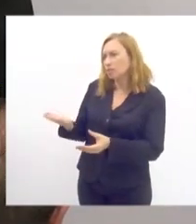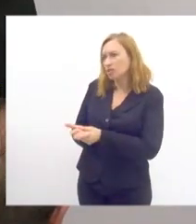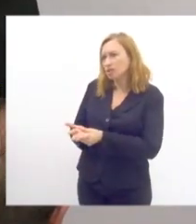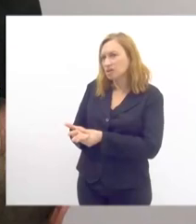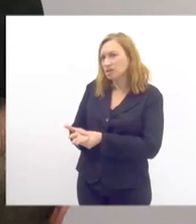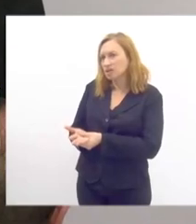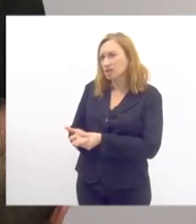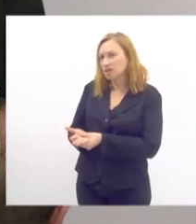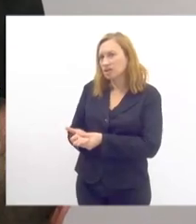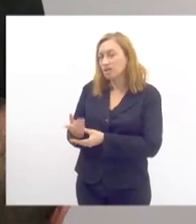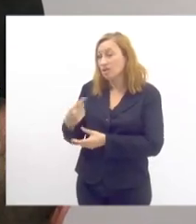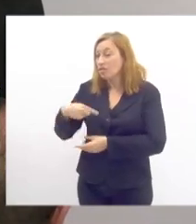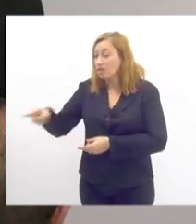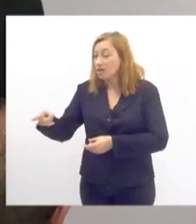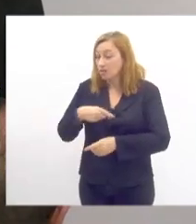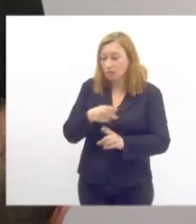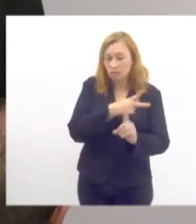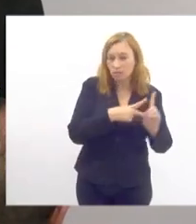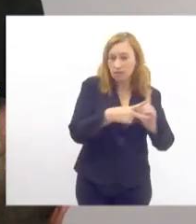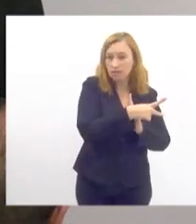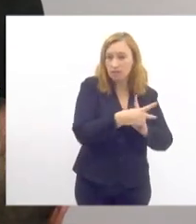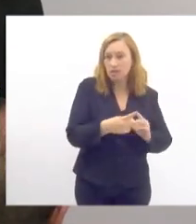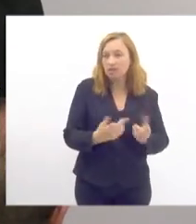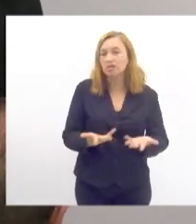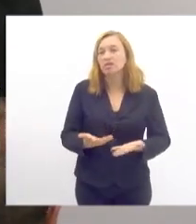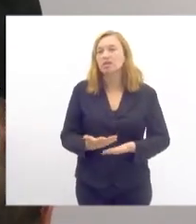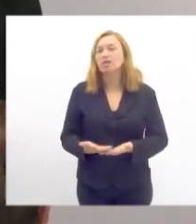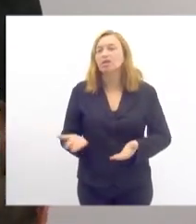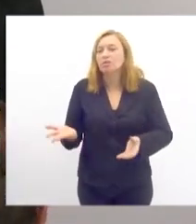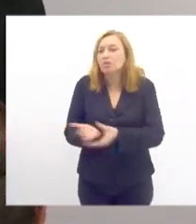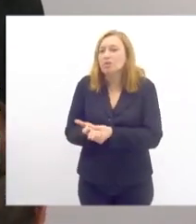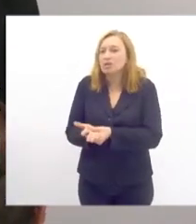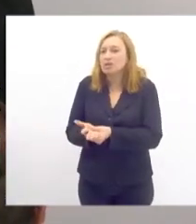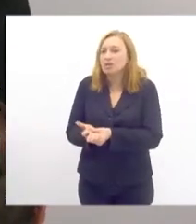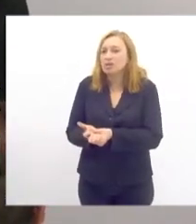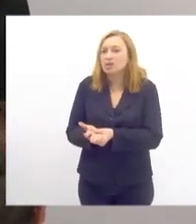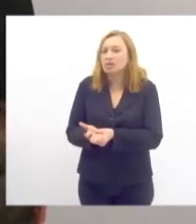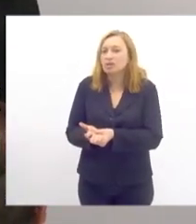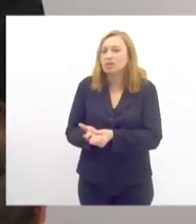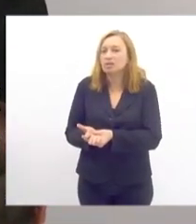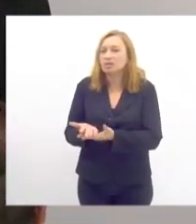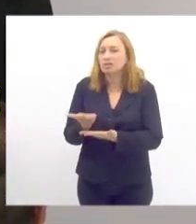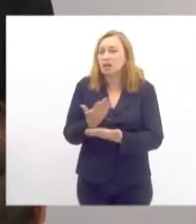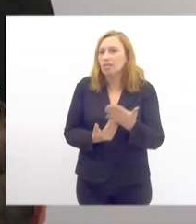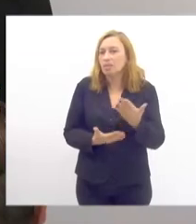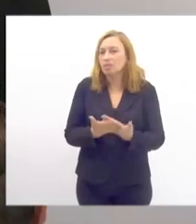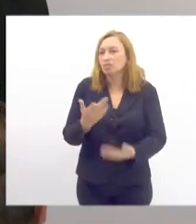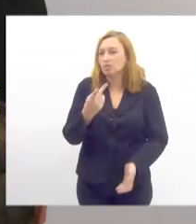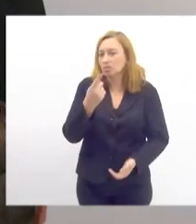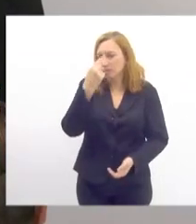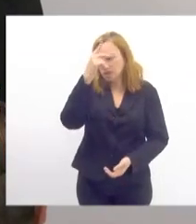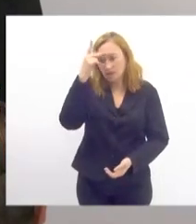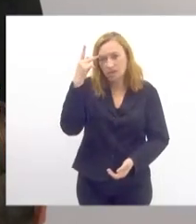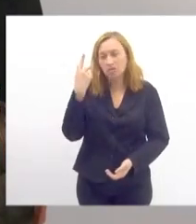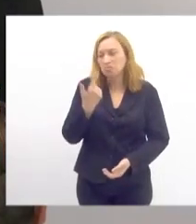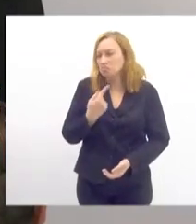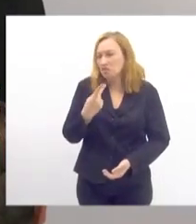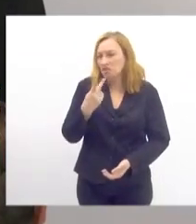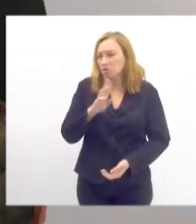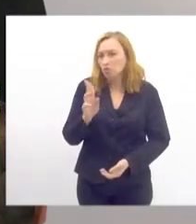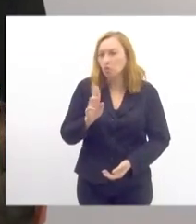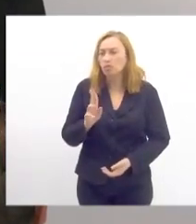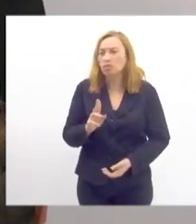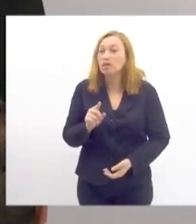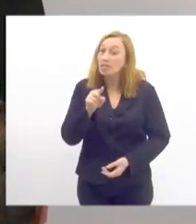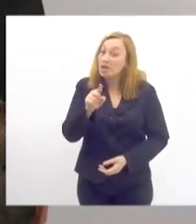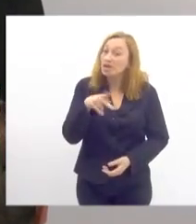hora bate na presidência. E o processo bateu na mão de uma pessoa lá, eu não vou ter o nome da pessoa, para que